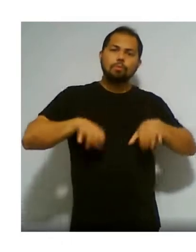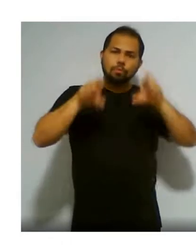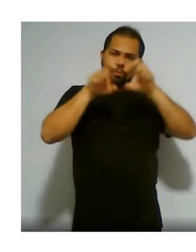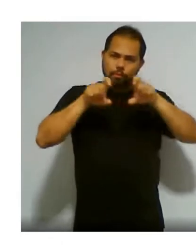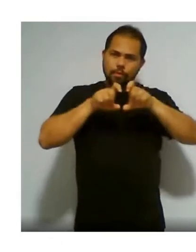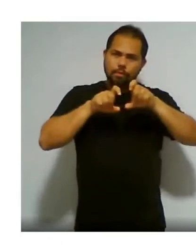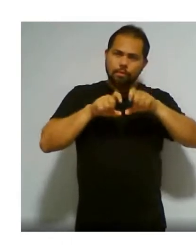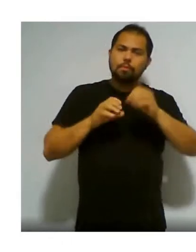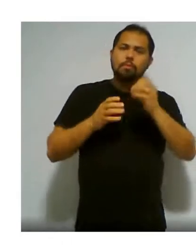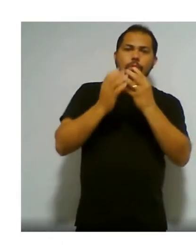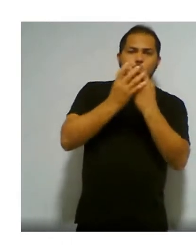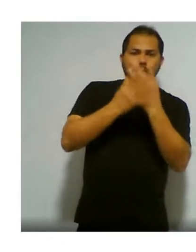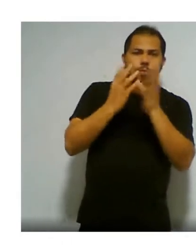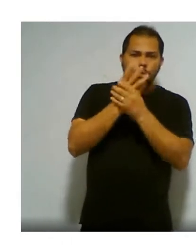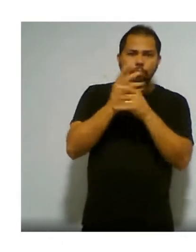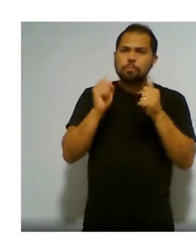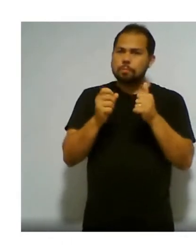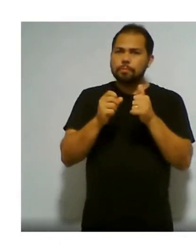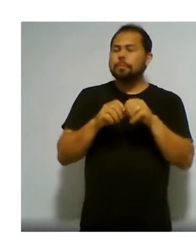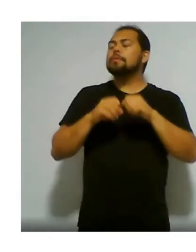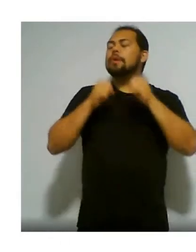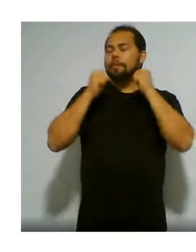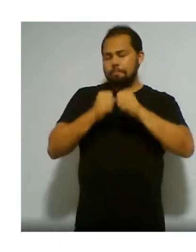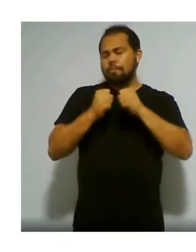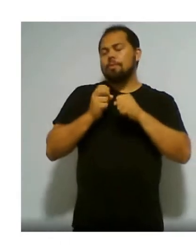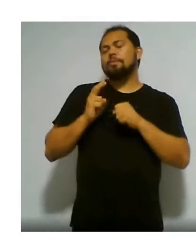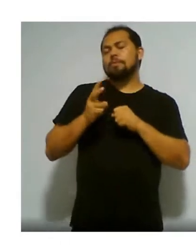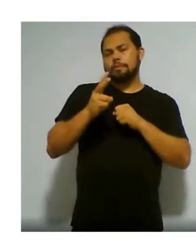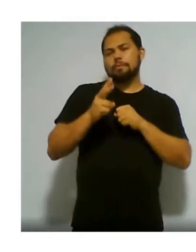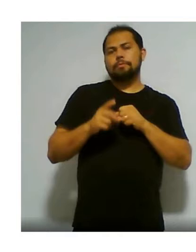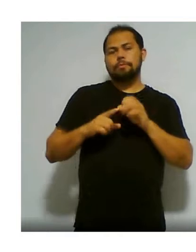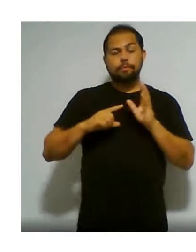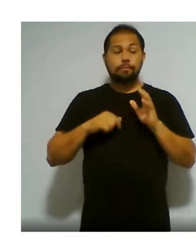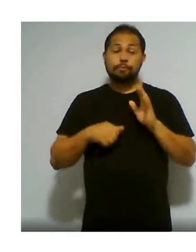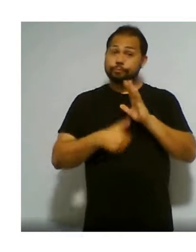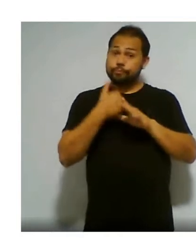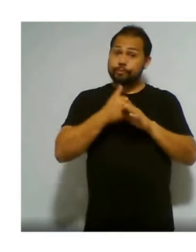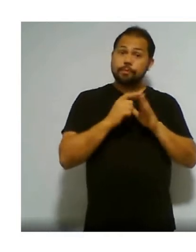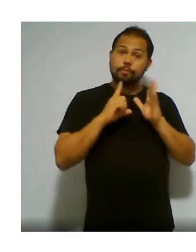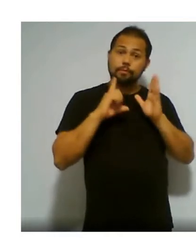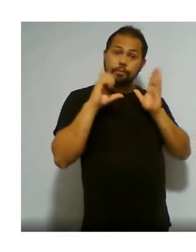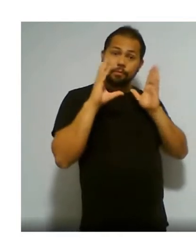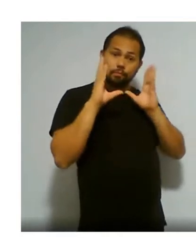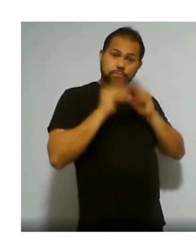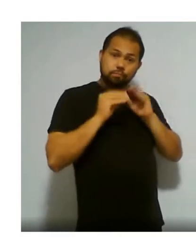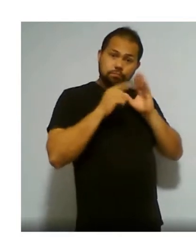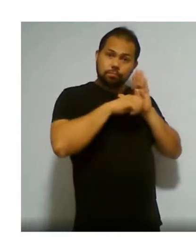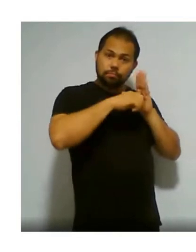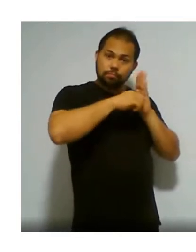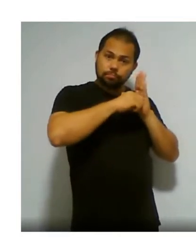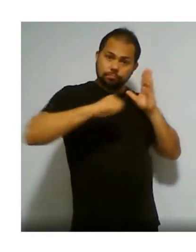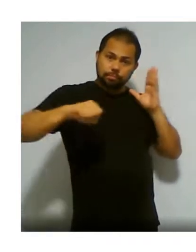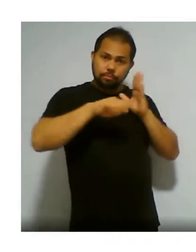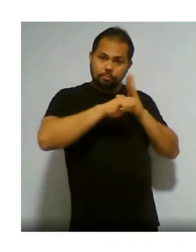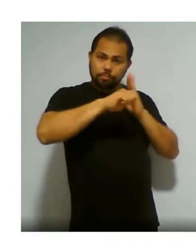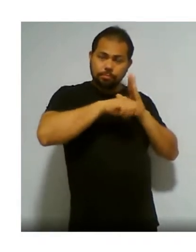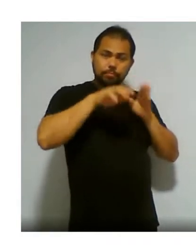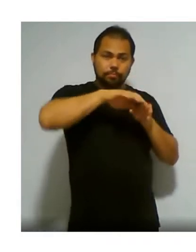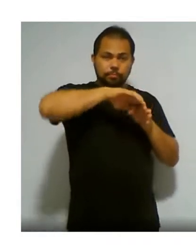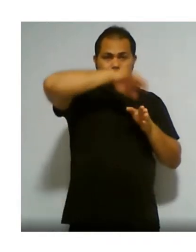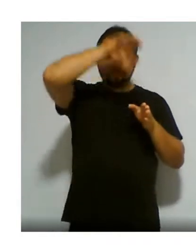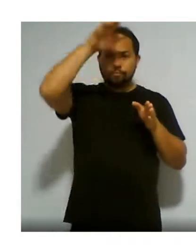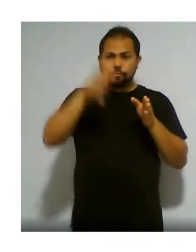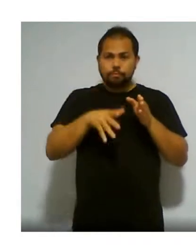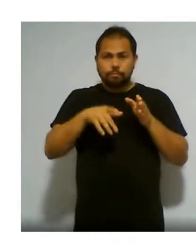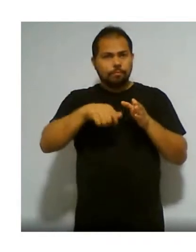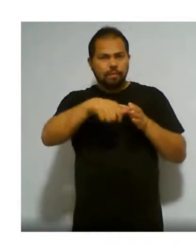as desconexões na parte traseira. Então a gente vai desligar, né? A gente vai retirar todas as conexões na parte traseira. Então a gente vai desconectar